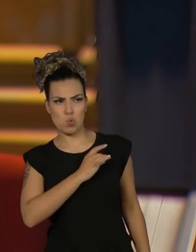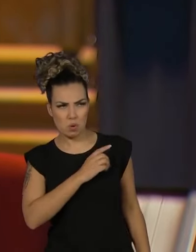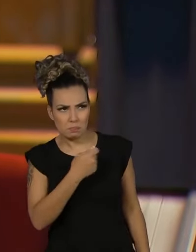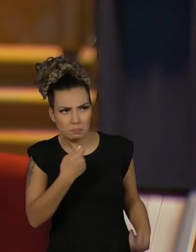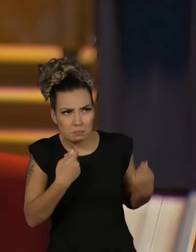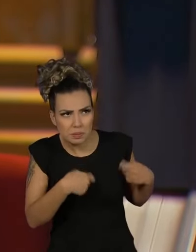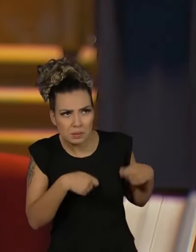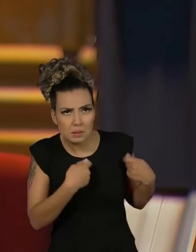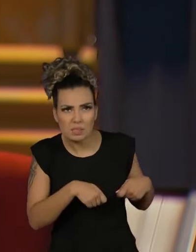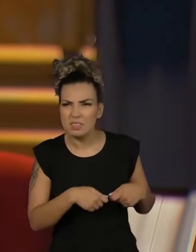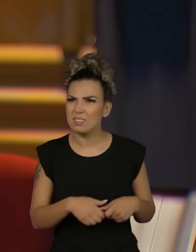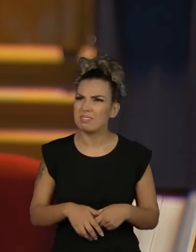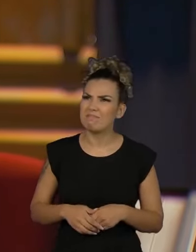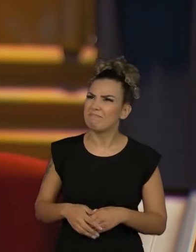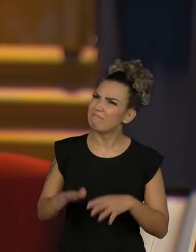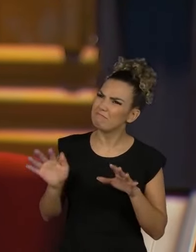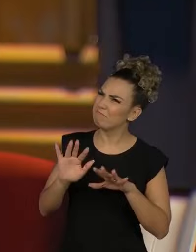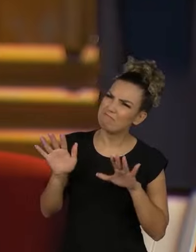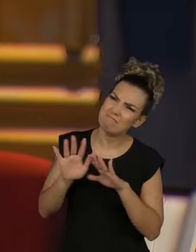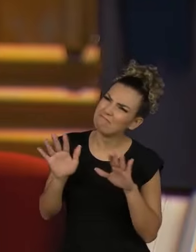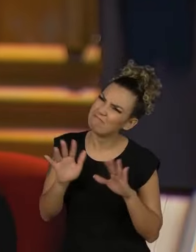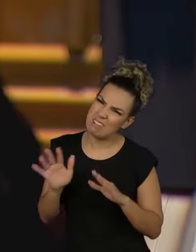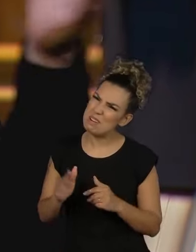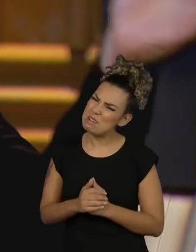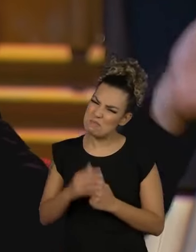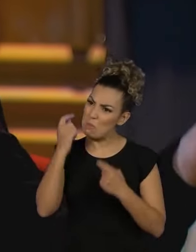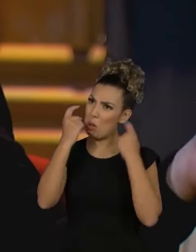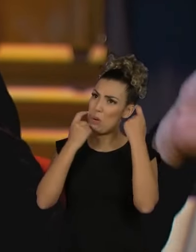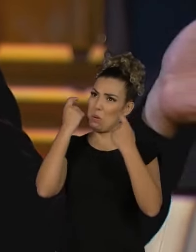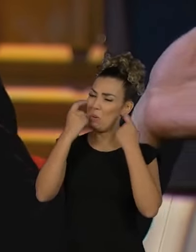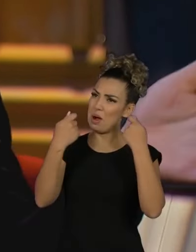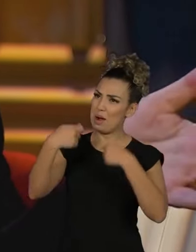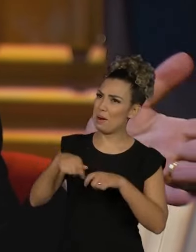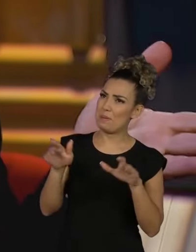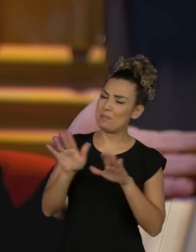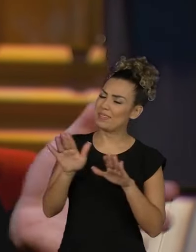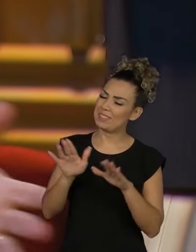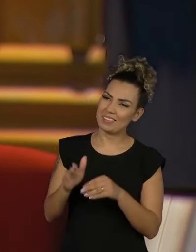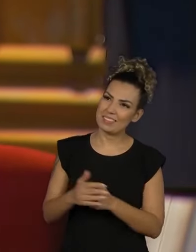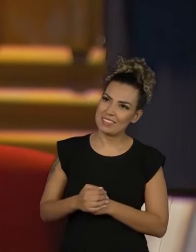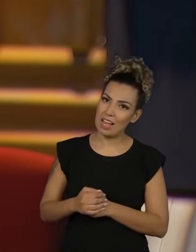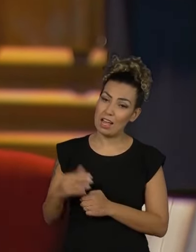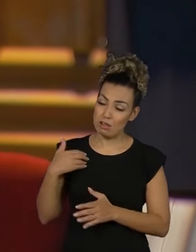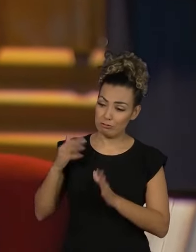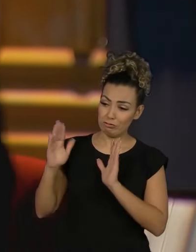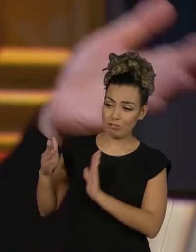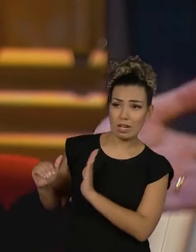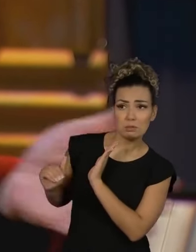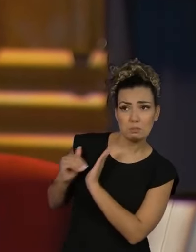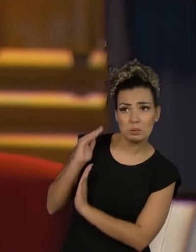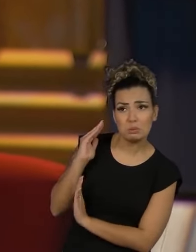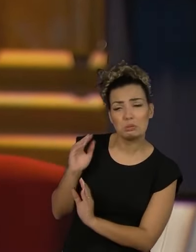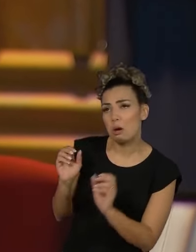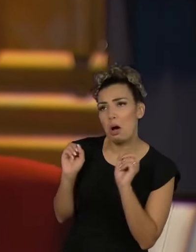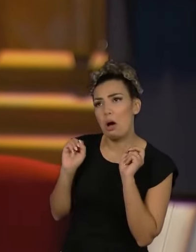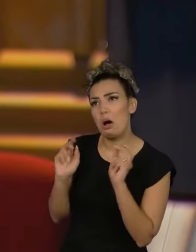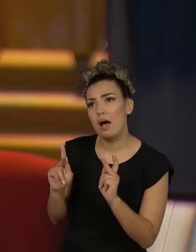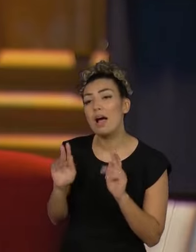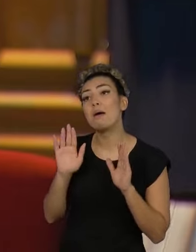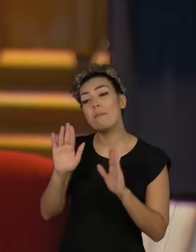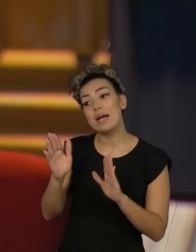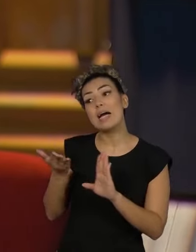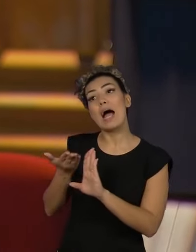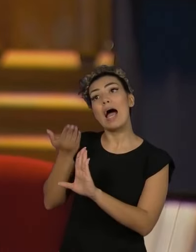Não. Não se preocupe. Como eu já fui expulso mesmo, se eu não tivesse sido expulso, eu tinha que dizer que